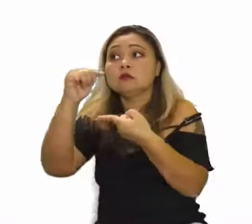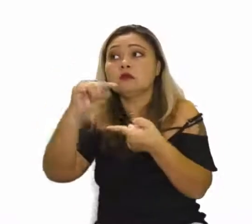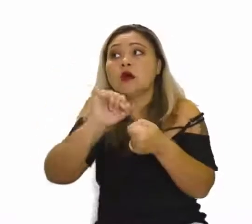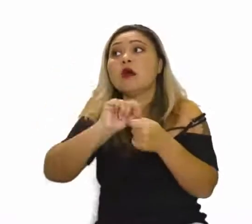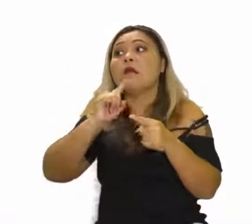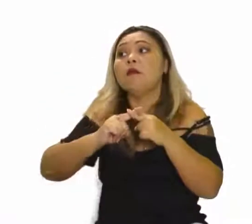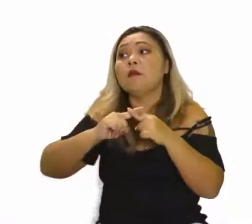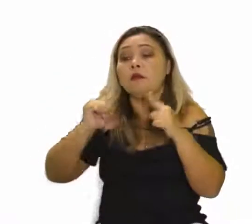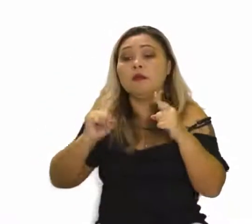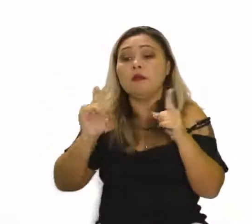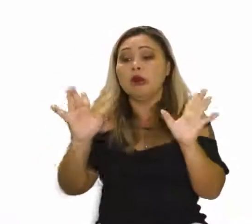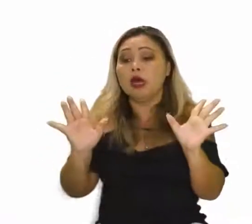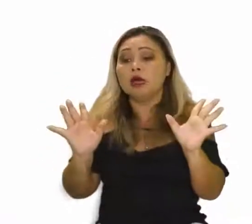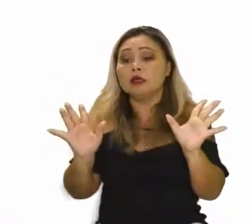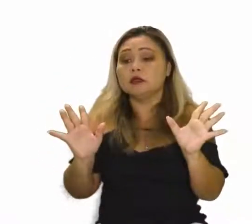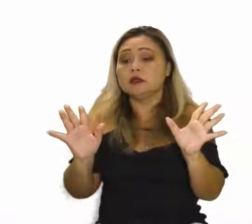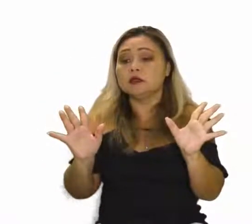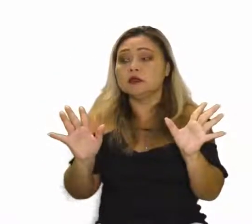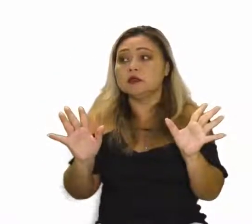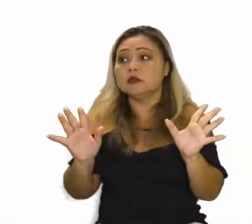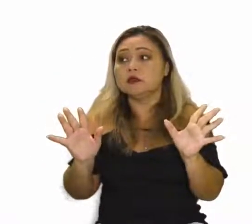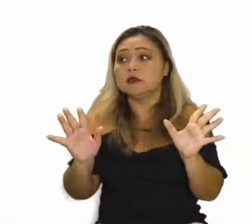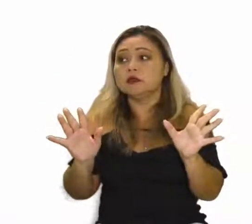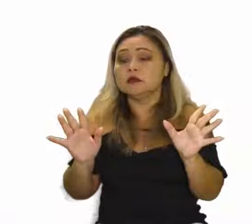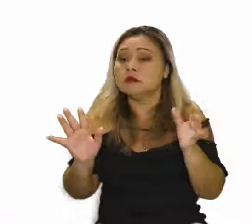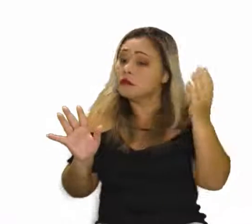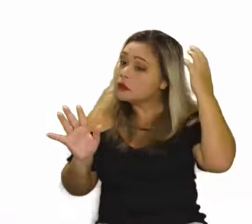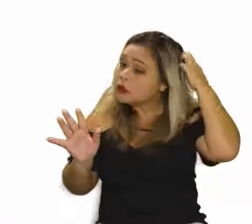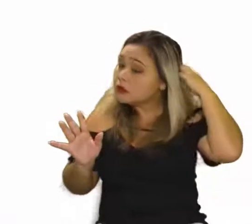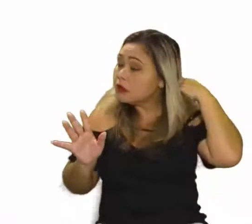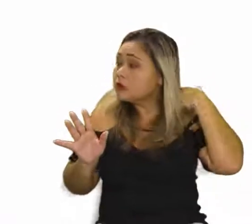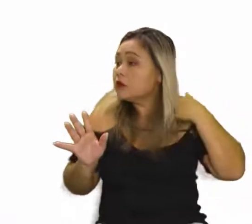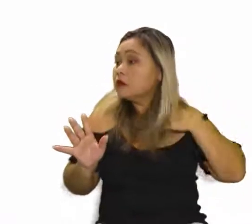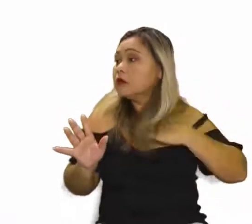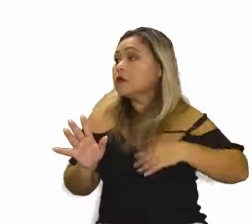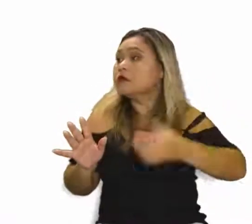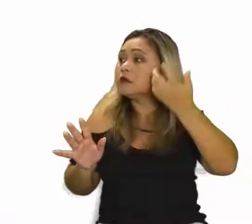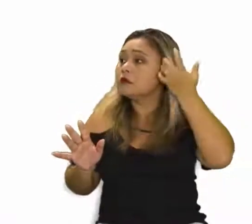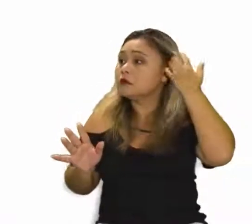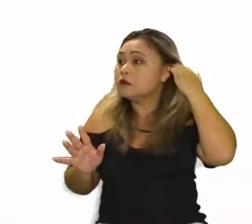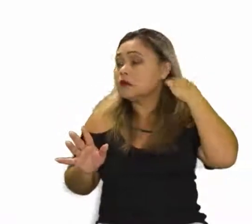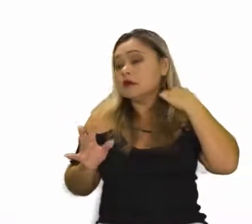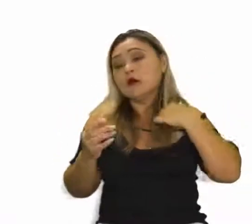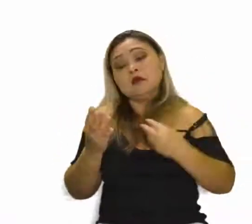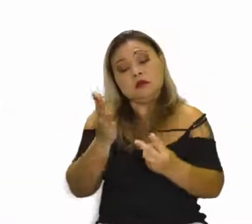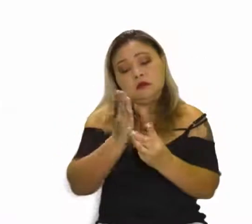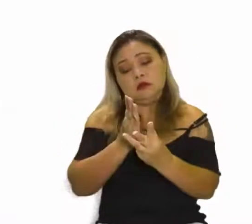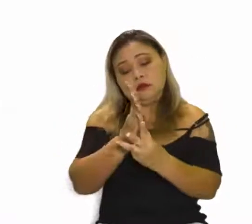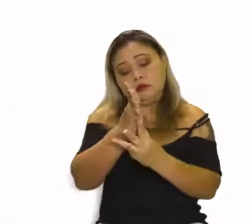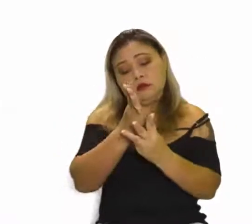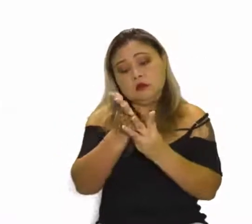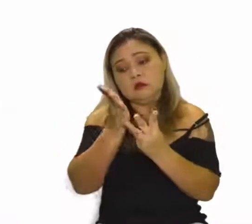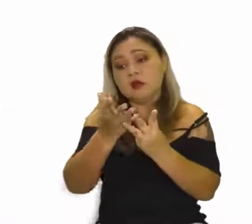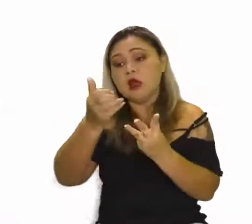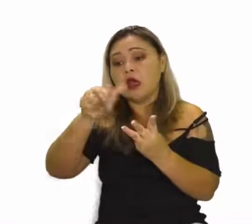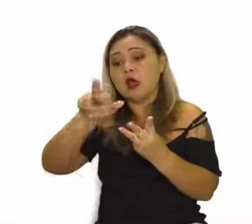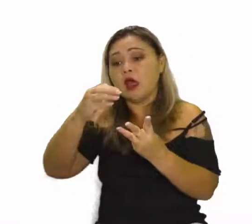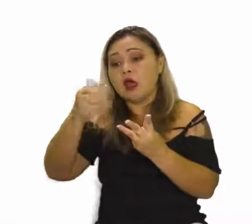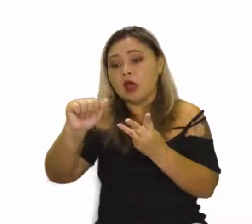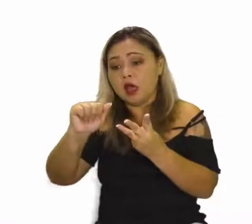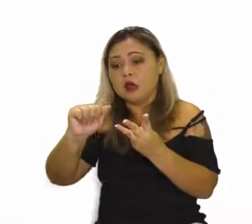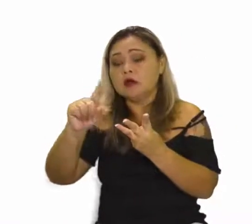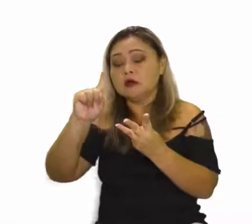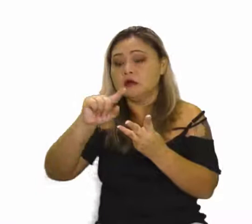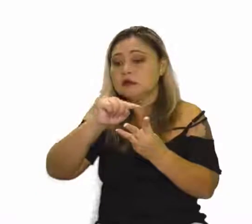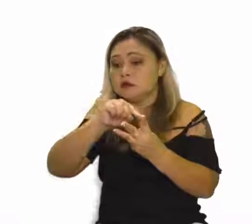Mas depois, quando a gente falar sobre a reprodução entre as 3 raças que nós temos, aí